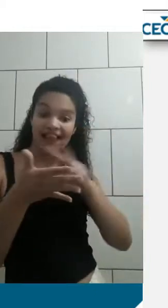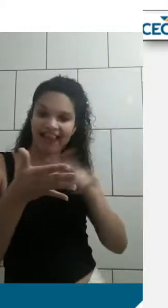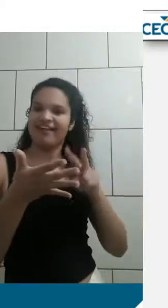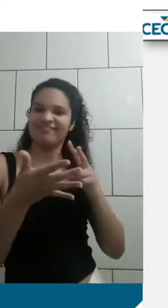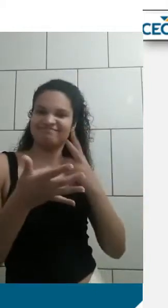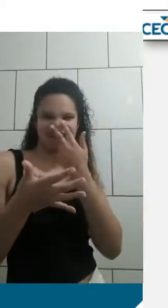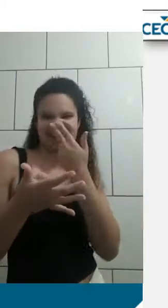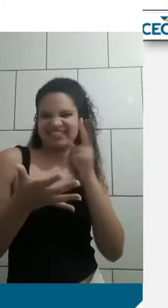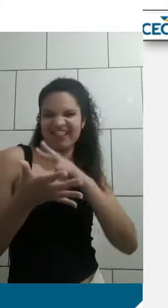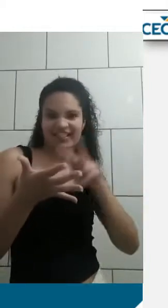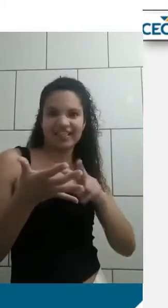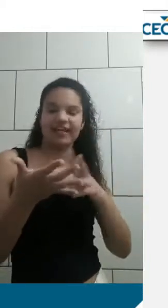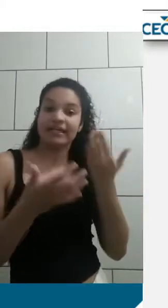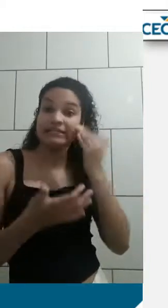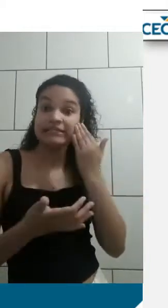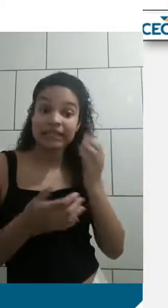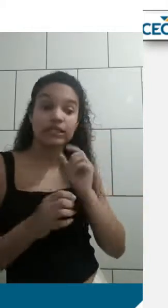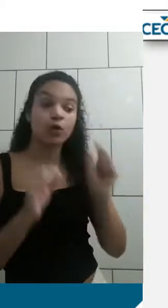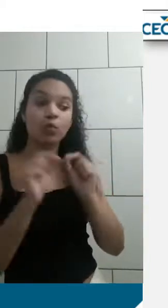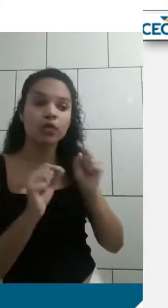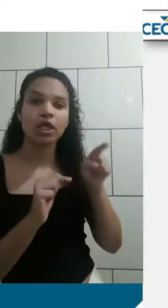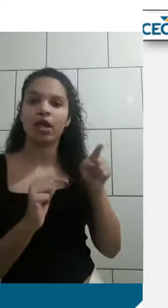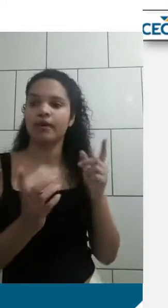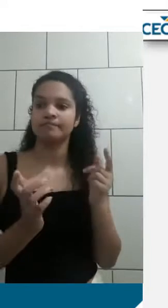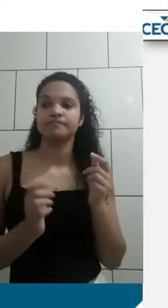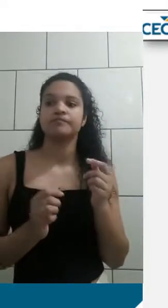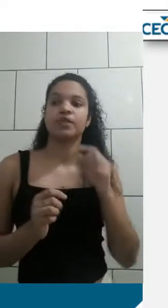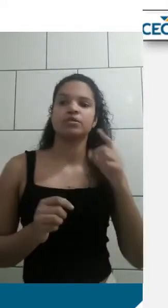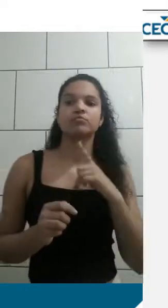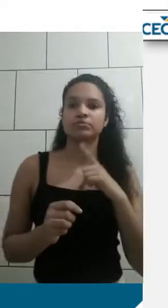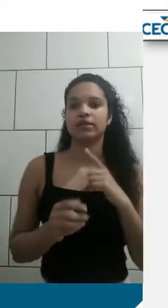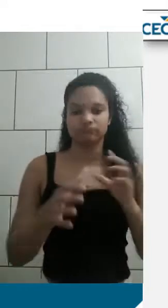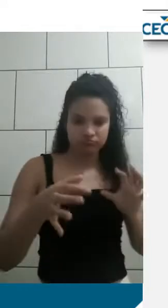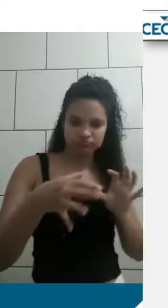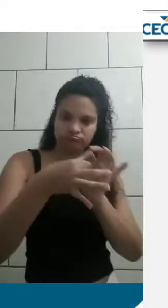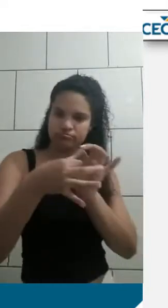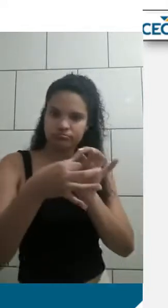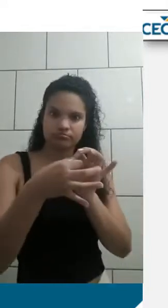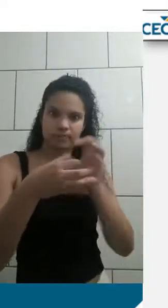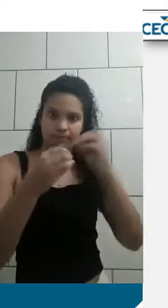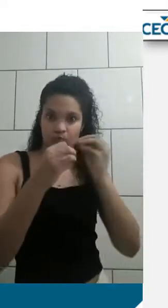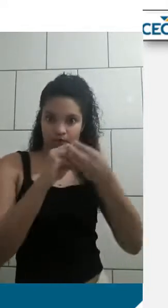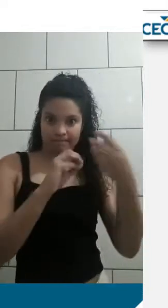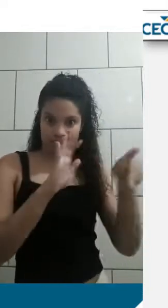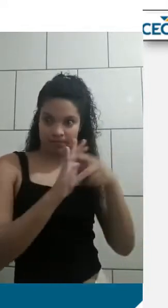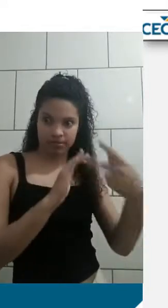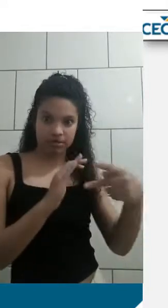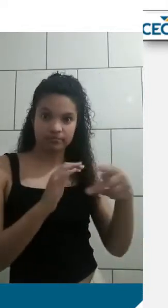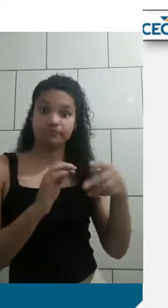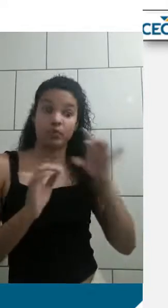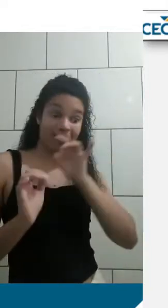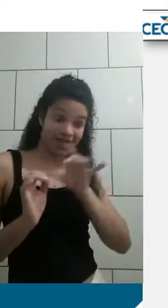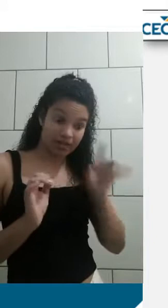Os aminoácidos são ligados às moléculas de RNA transportadores. E cada códon do RNA